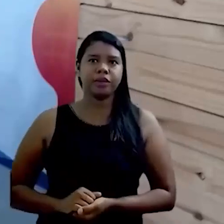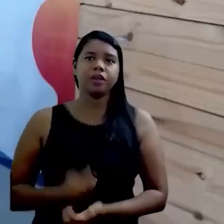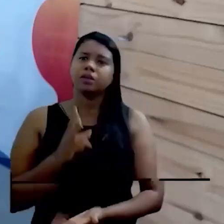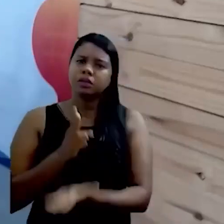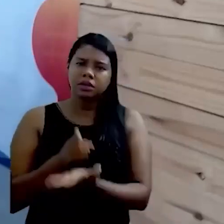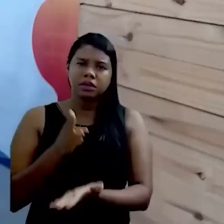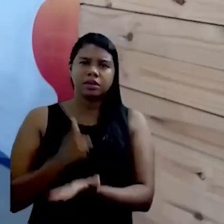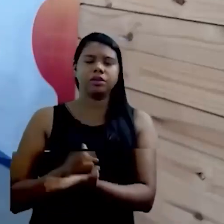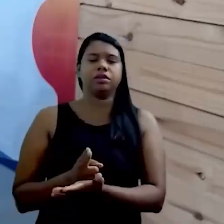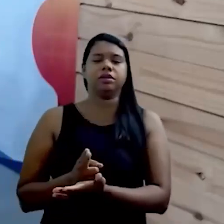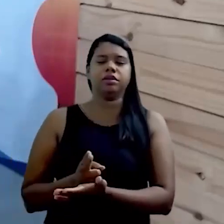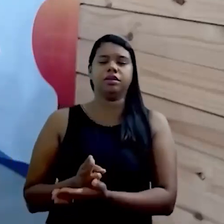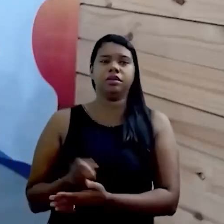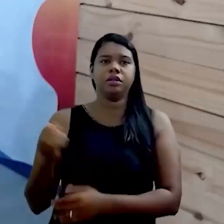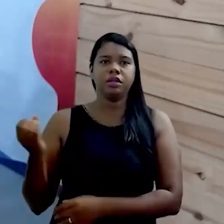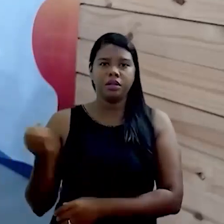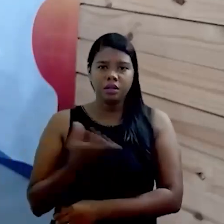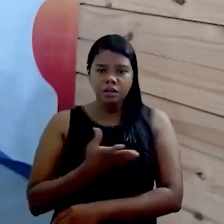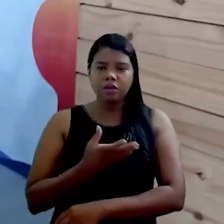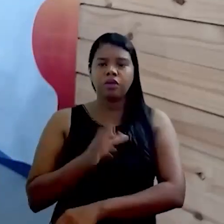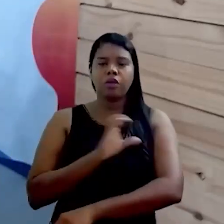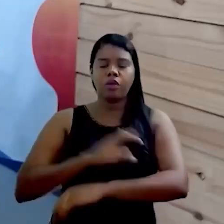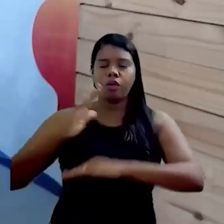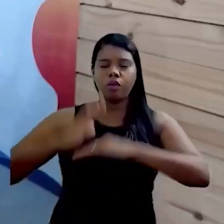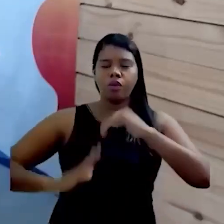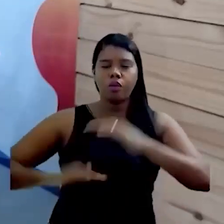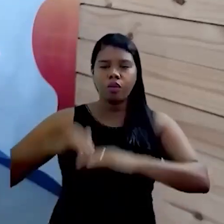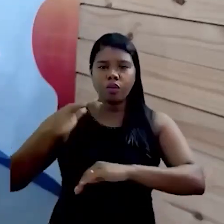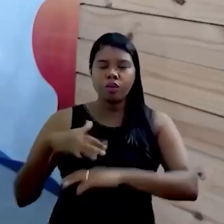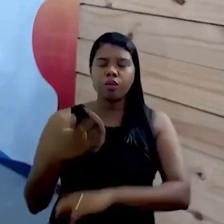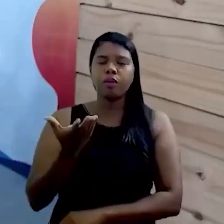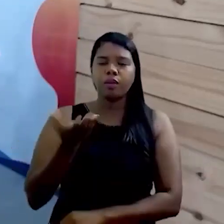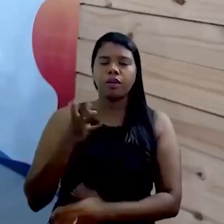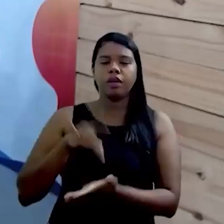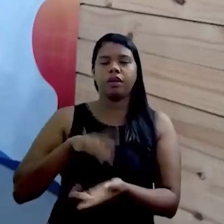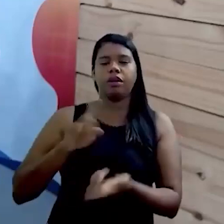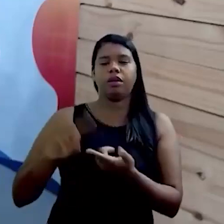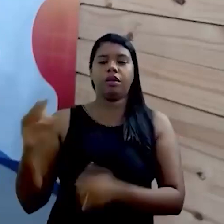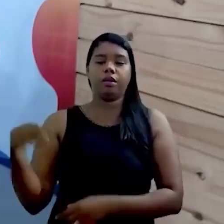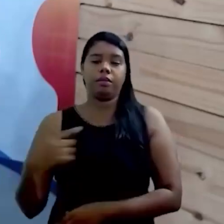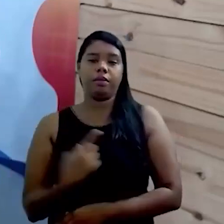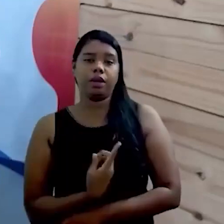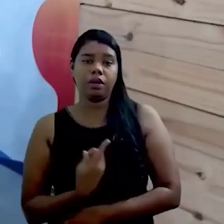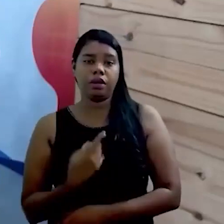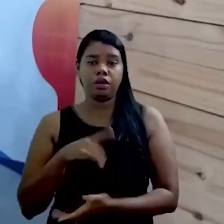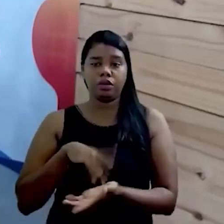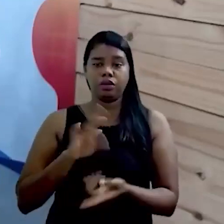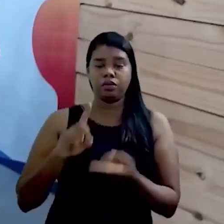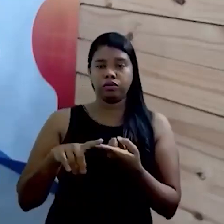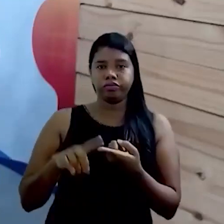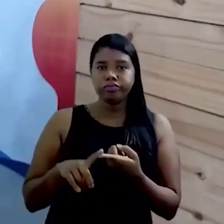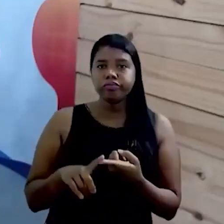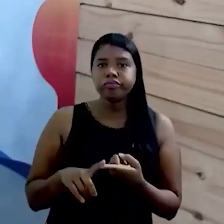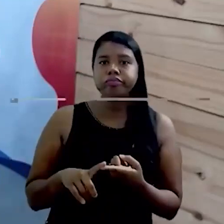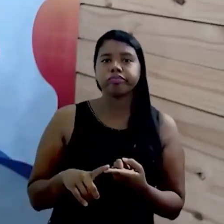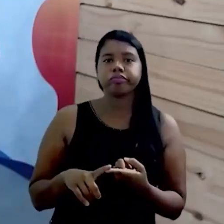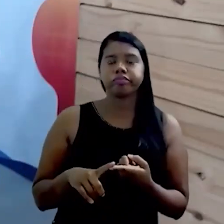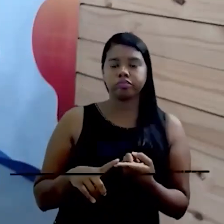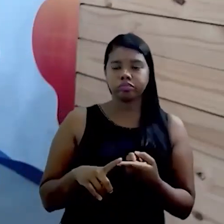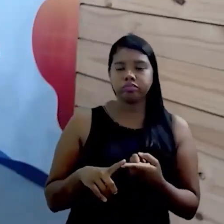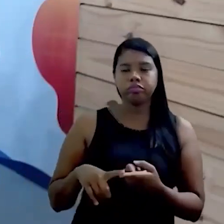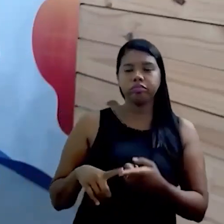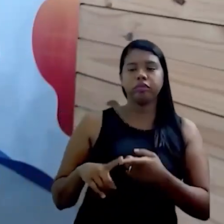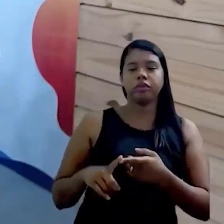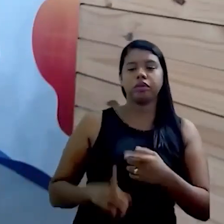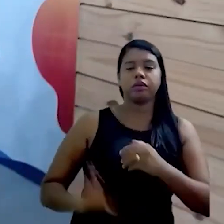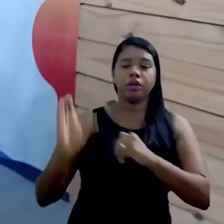sempre atualizado, né? E isso aí, eu acho que toda profissão requer bastante da gente, exige bastante isso, mas principalmente a